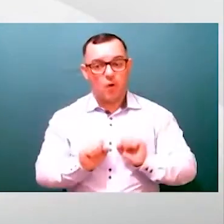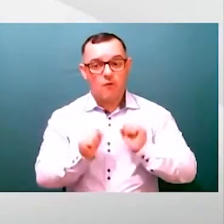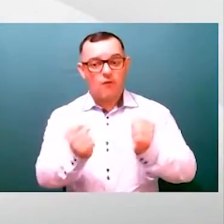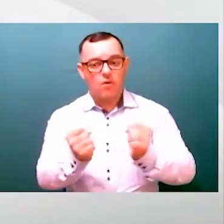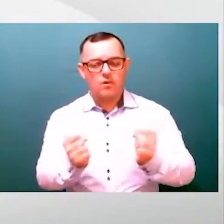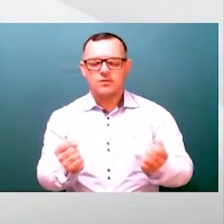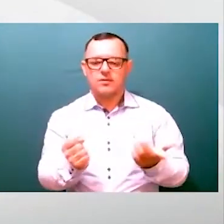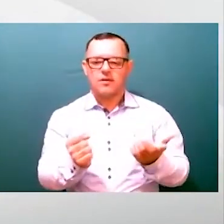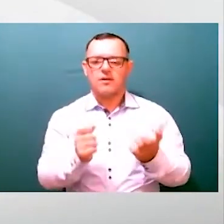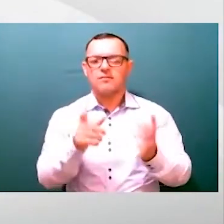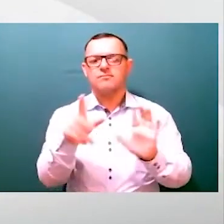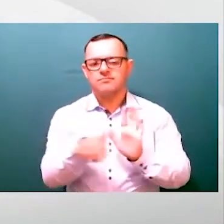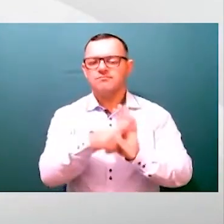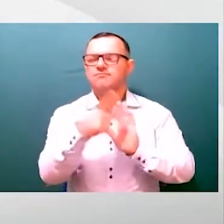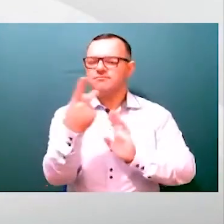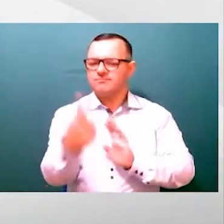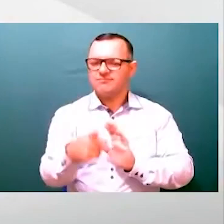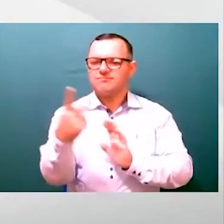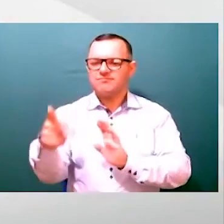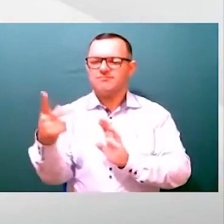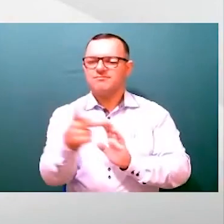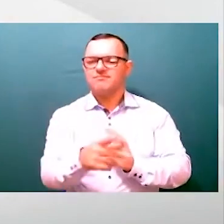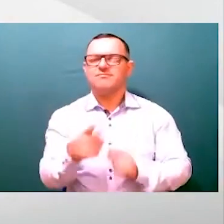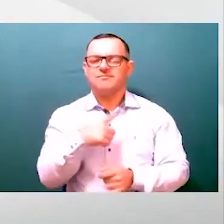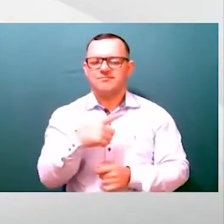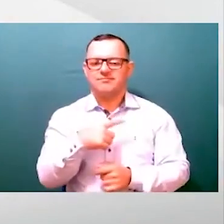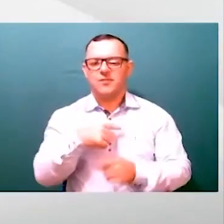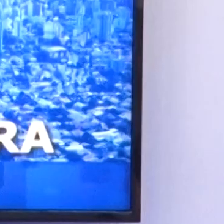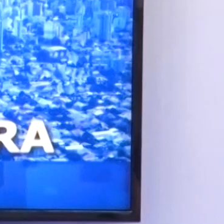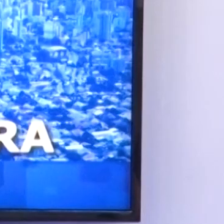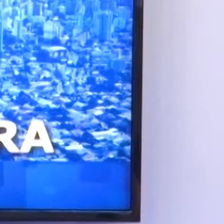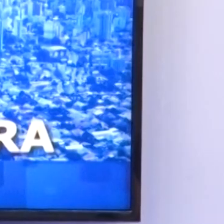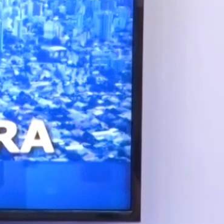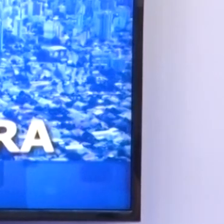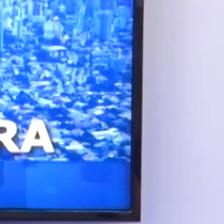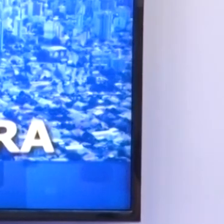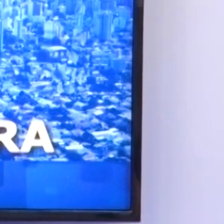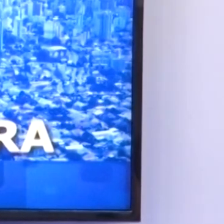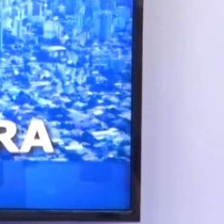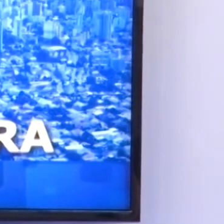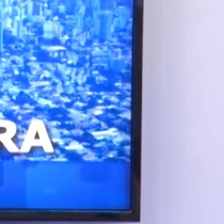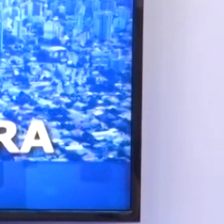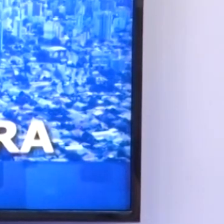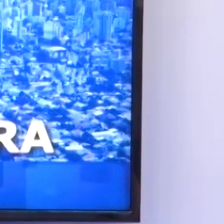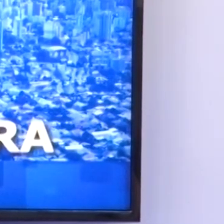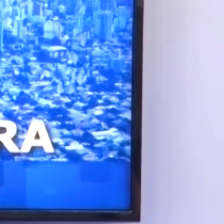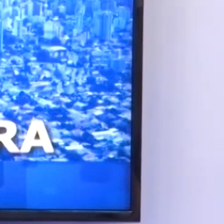uma conquista de vocês e a vocês a minha homenagem e o meu agradecimento. Valeu! E essas foram as